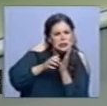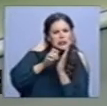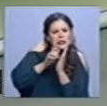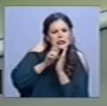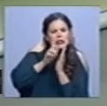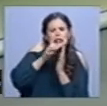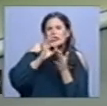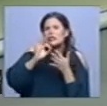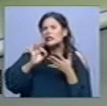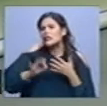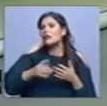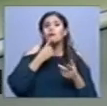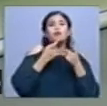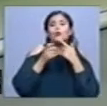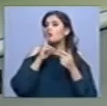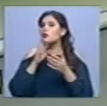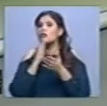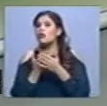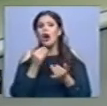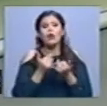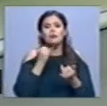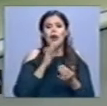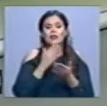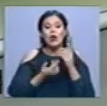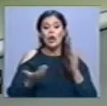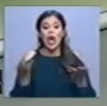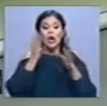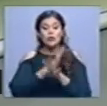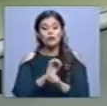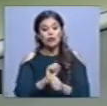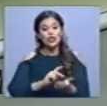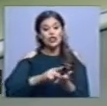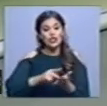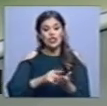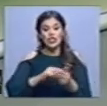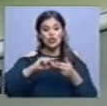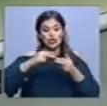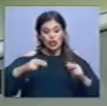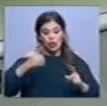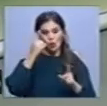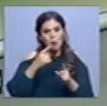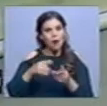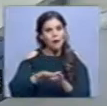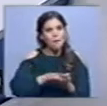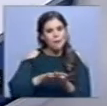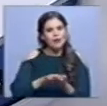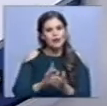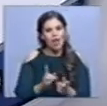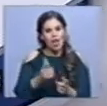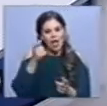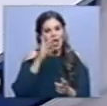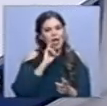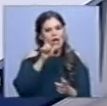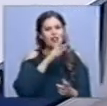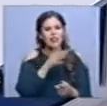resposta, o que é que nos traz de revolucionar a engenharia genética. E há um ponto que ela salienta que acho que é perfeitamente delicioso,